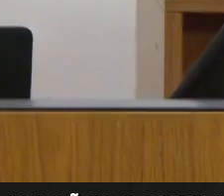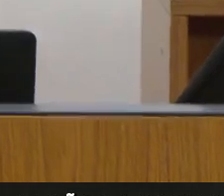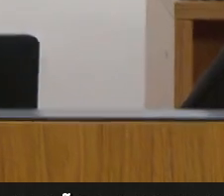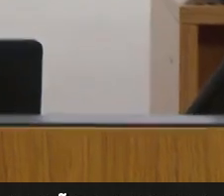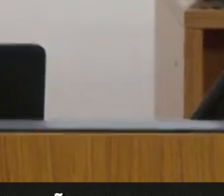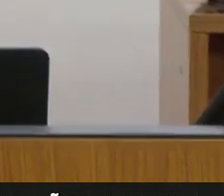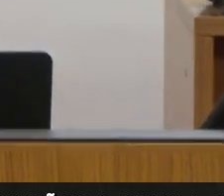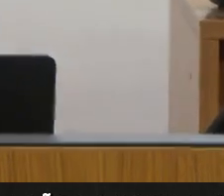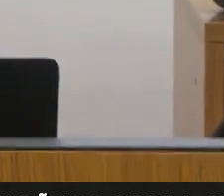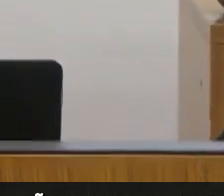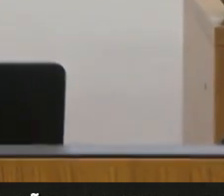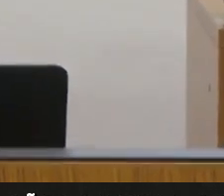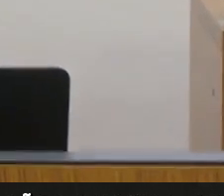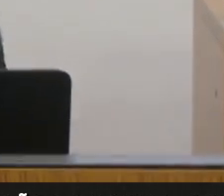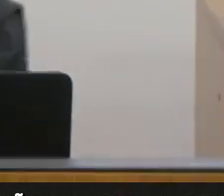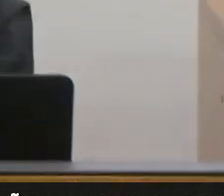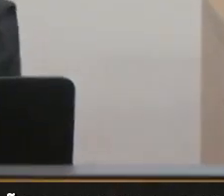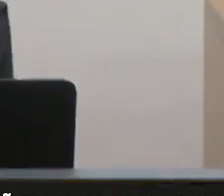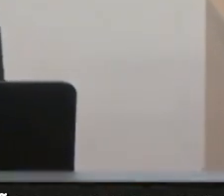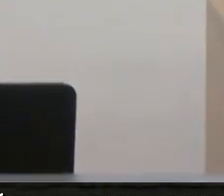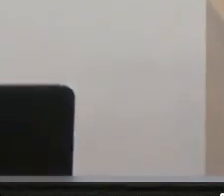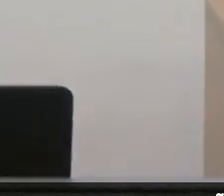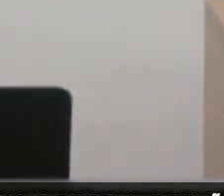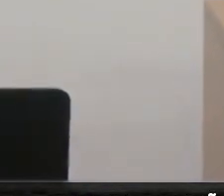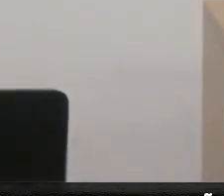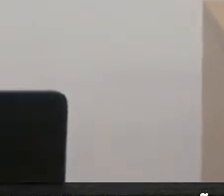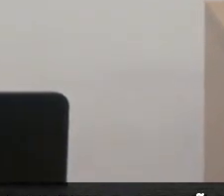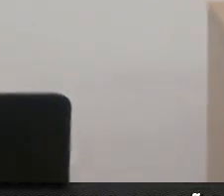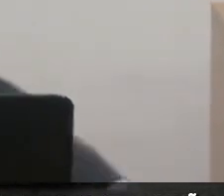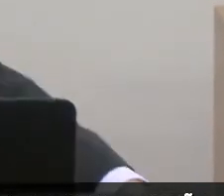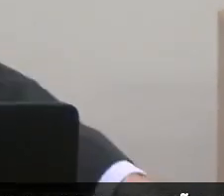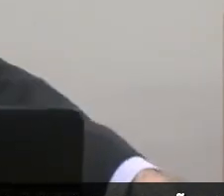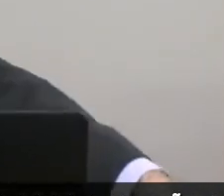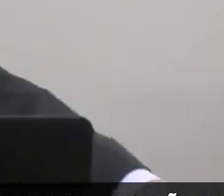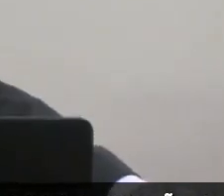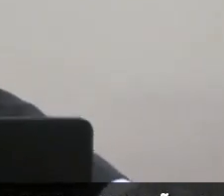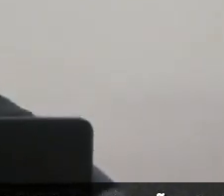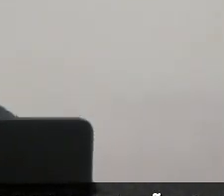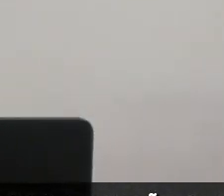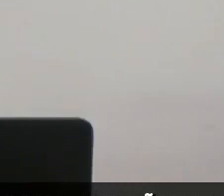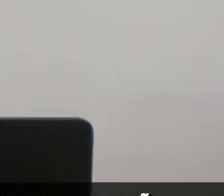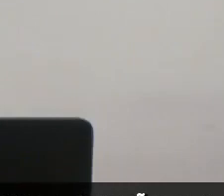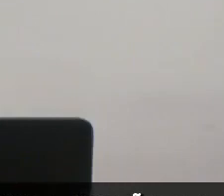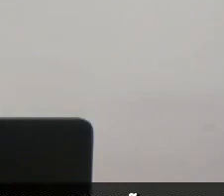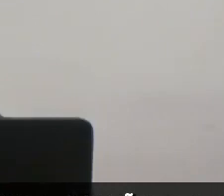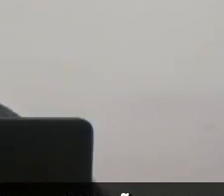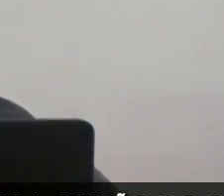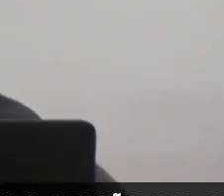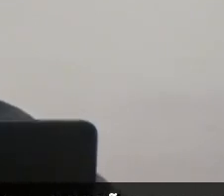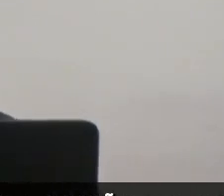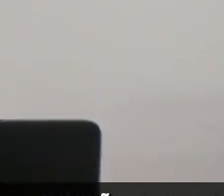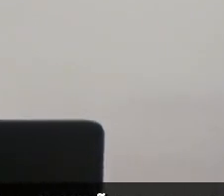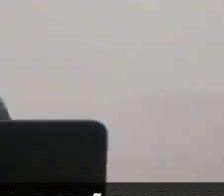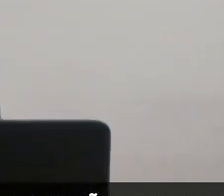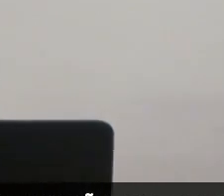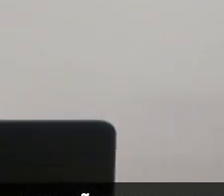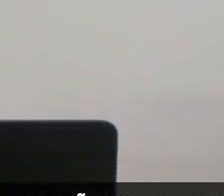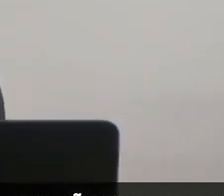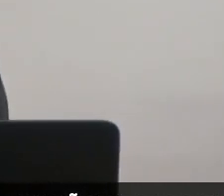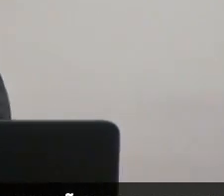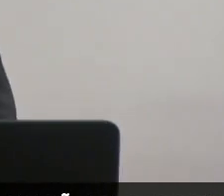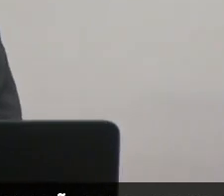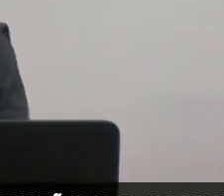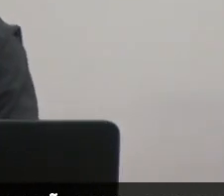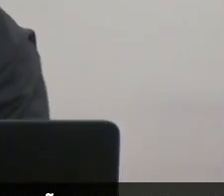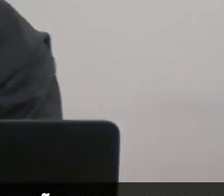Duarte bechir nosso colega deputada da nossa querida Campo Belo que é realmente Bela viu João